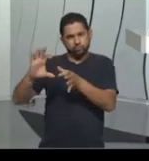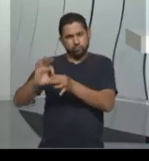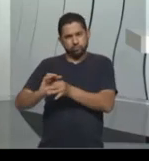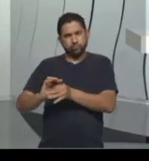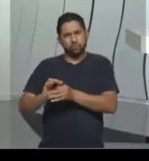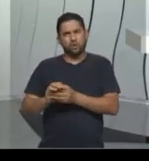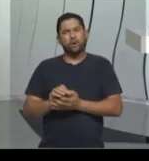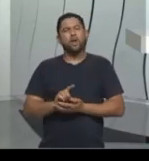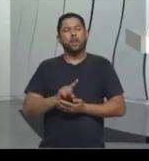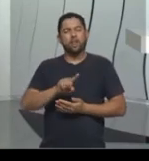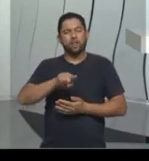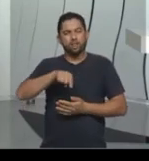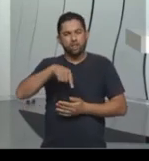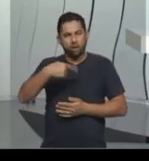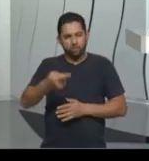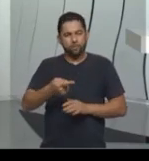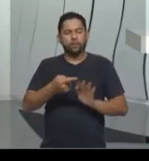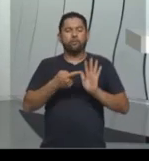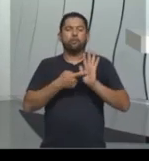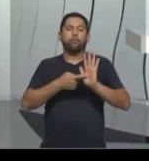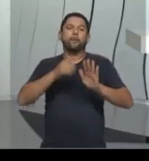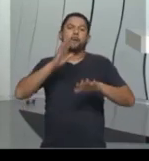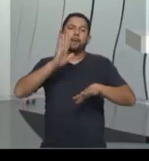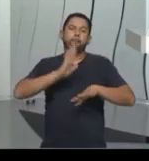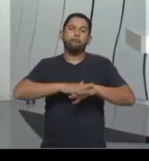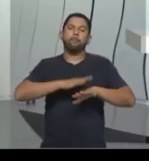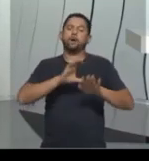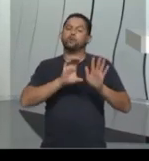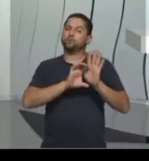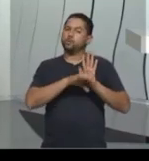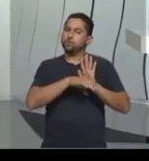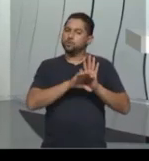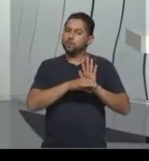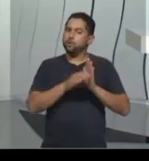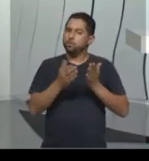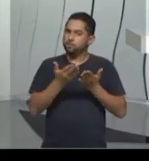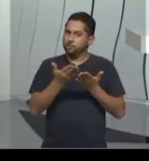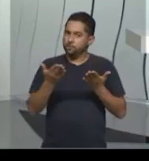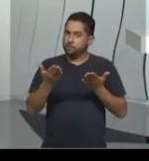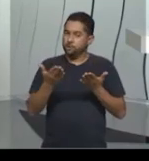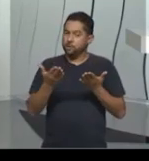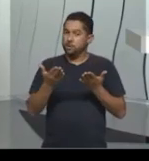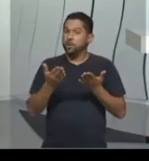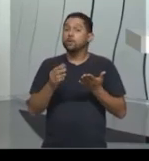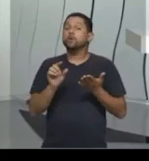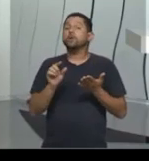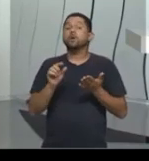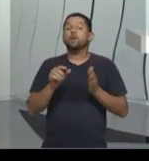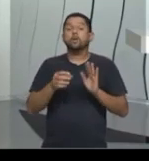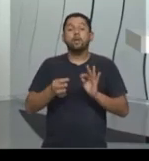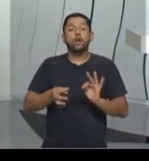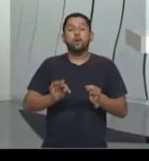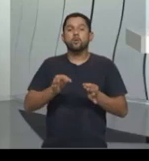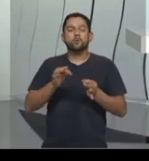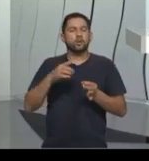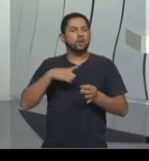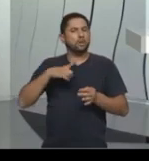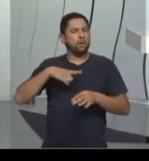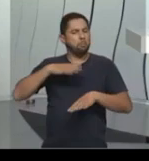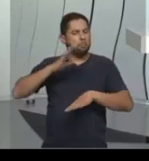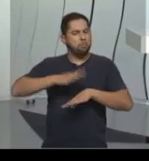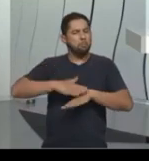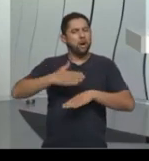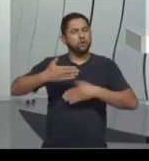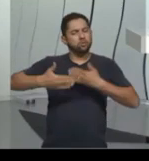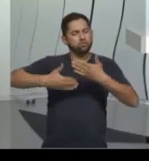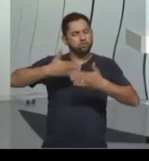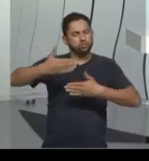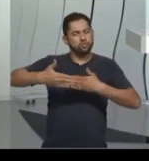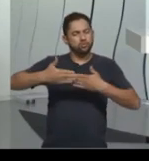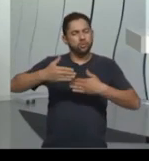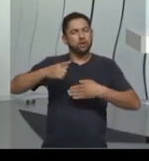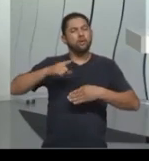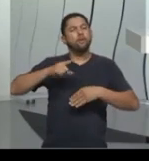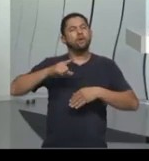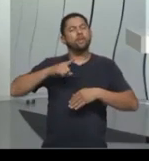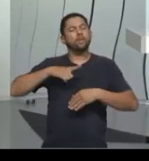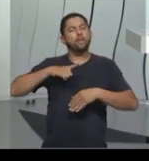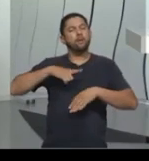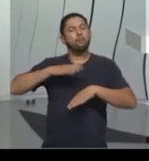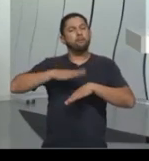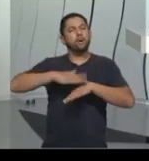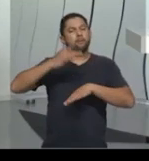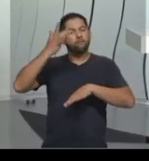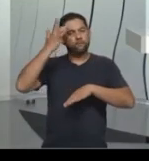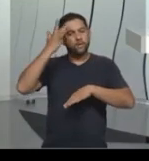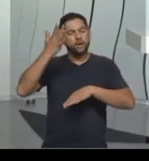outros conceitos dessas tecnologias cada vez mais avançadas, que justamente facilita esse estudo do nosso